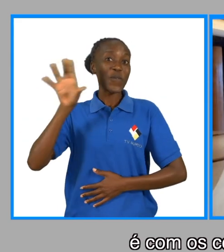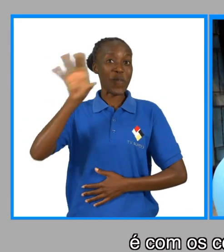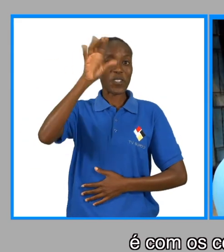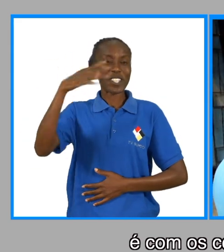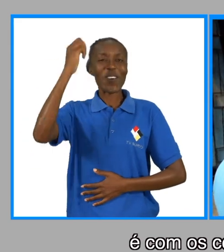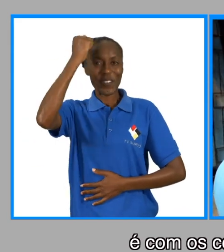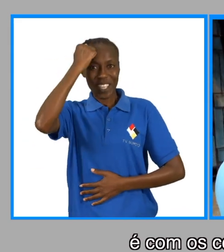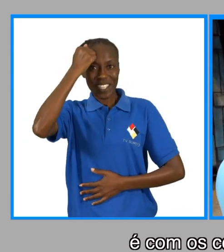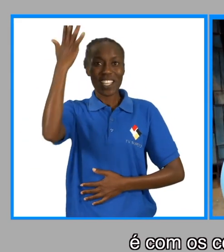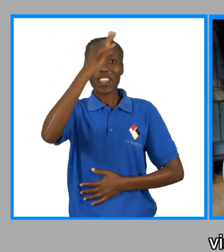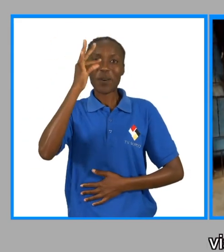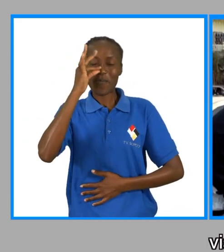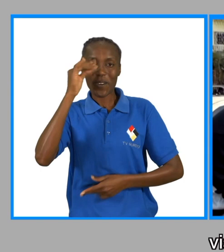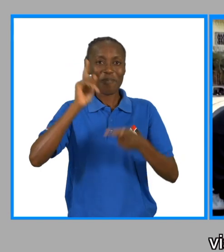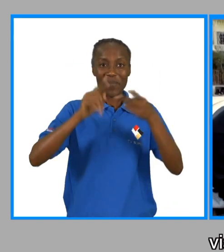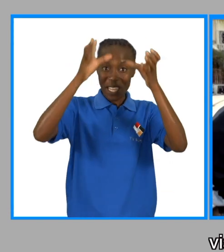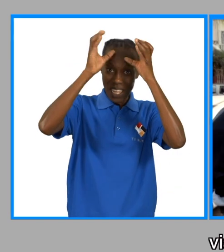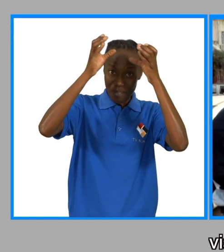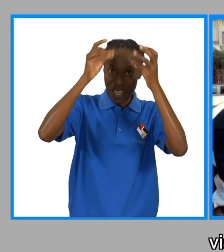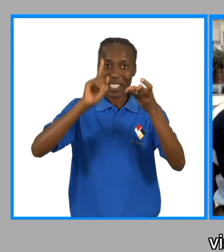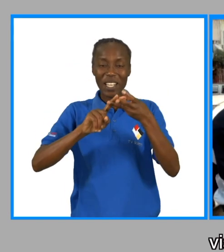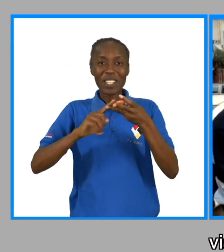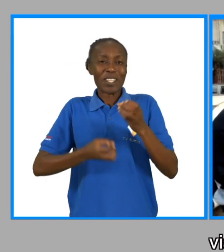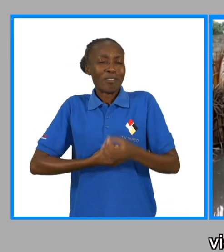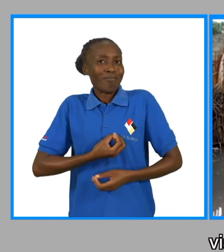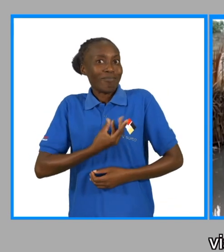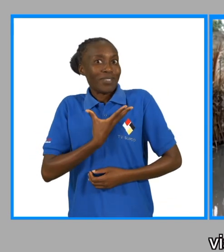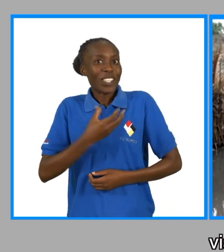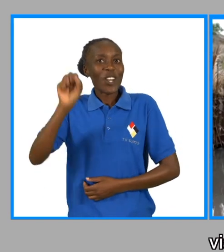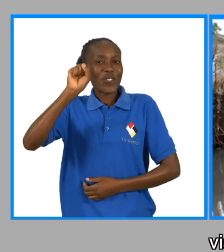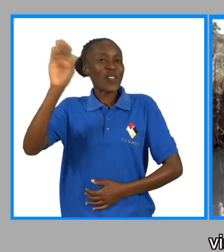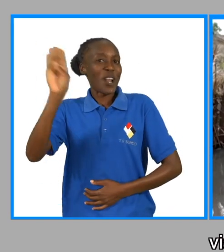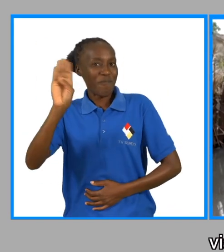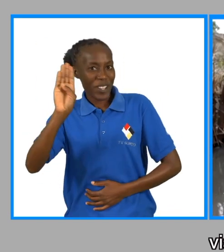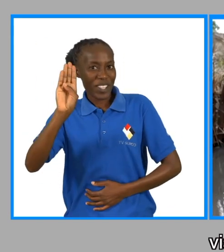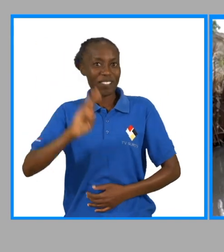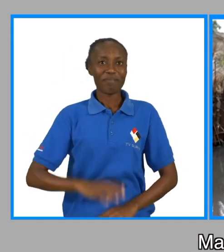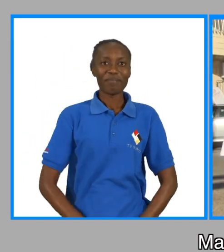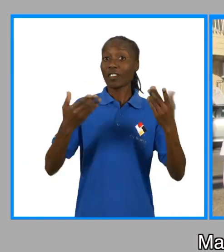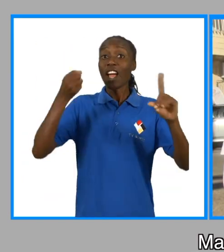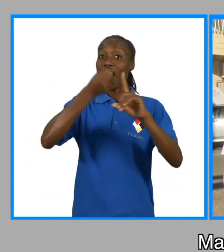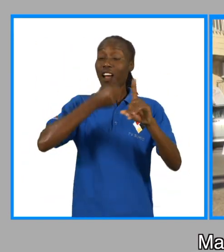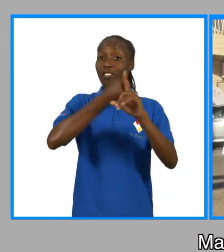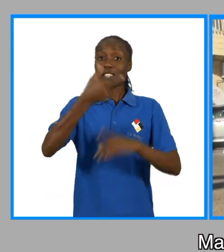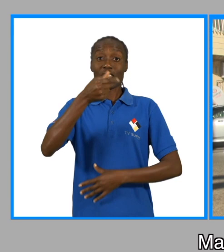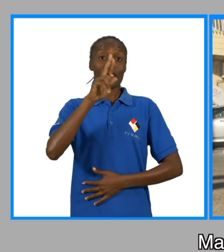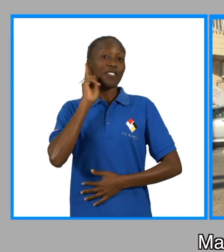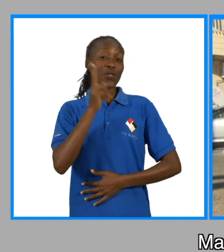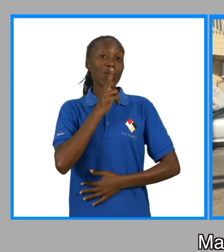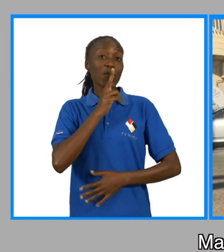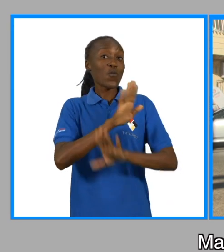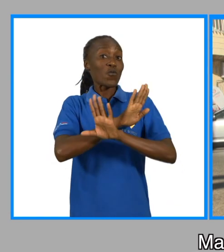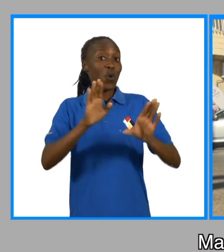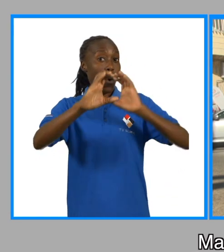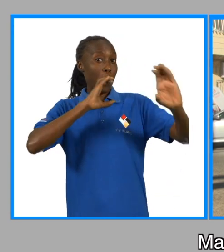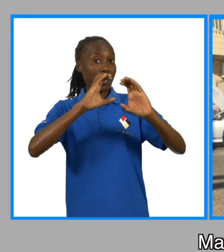Surdo que conhecemos na Ampula, visitamos Kiliman e nos apaixonamos por Sofala. Mas a luta da TV Surdo